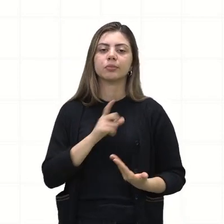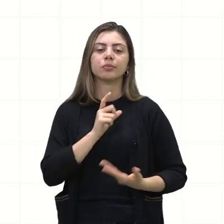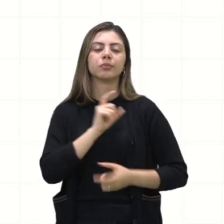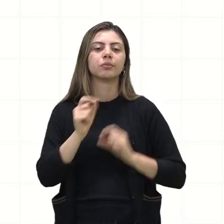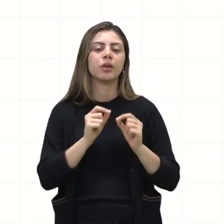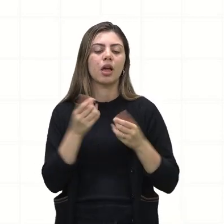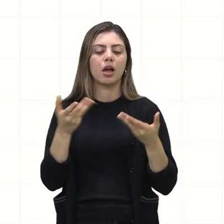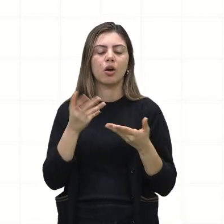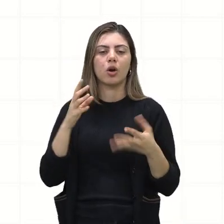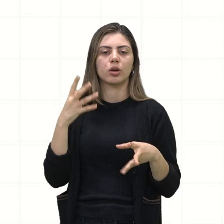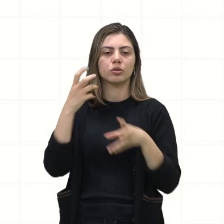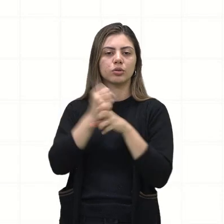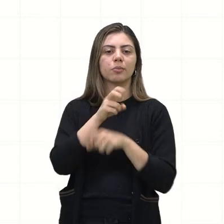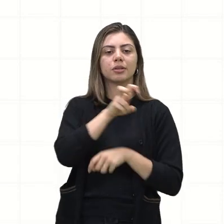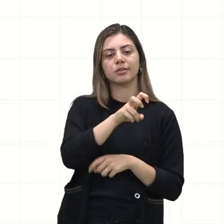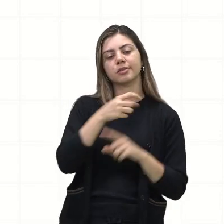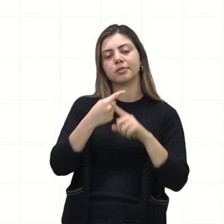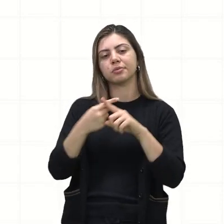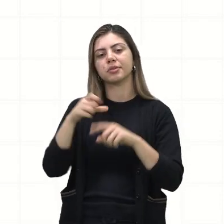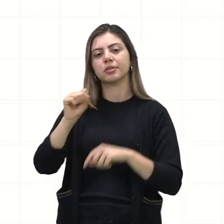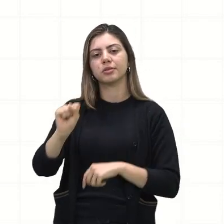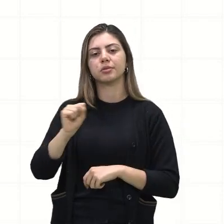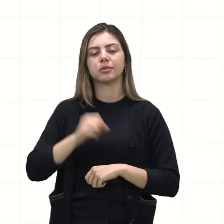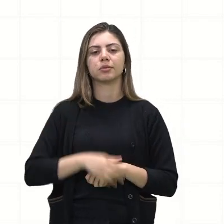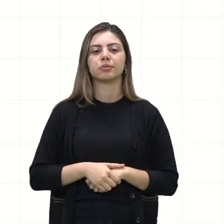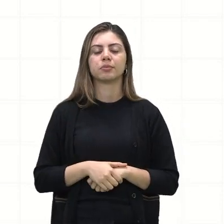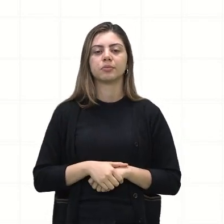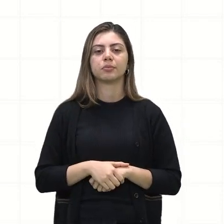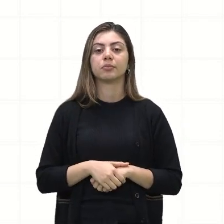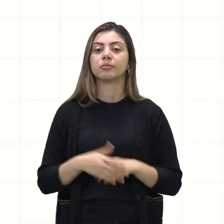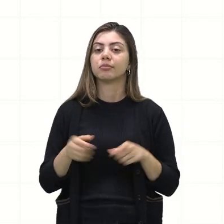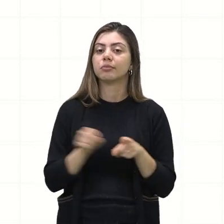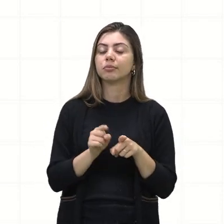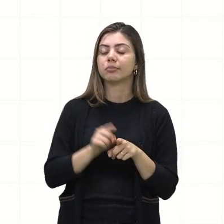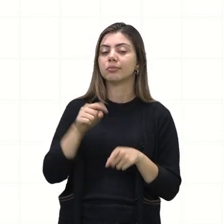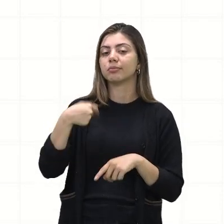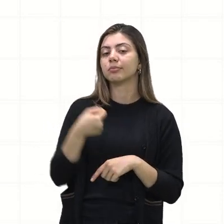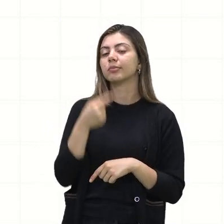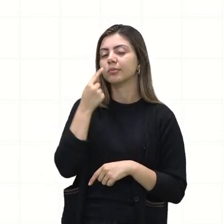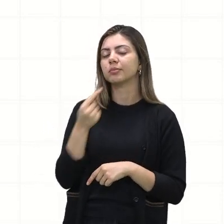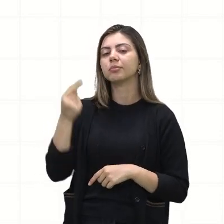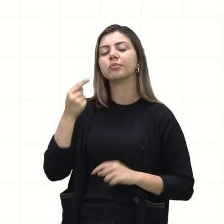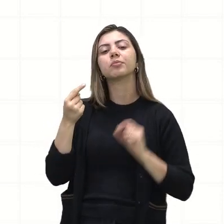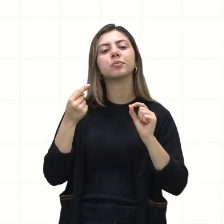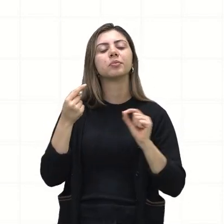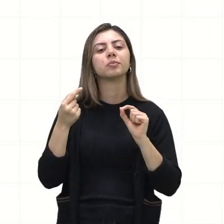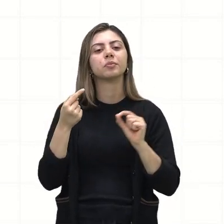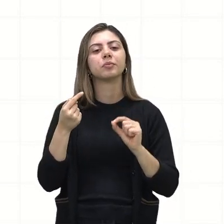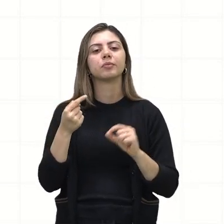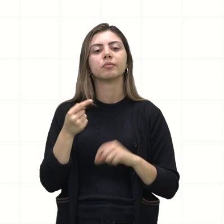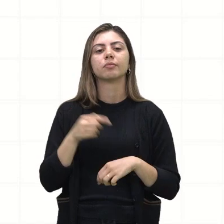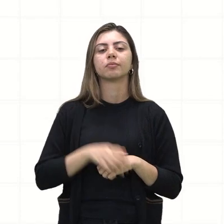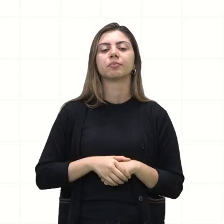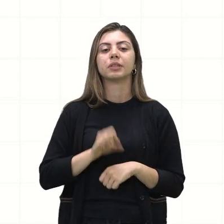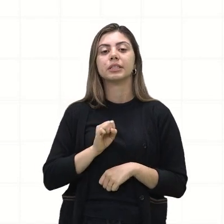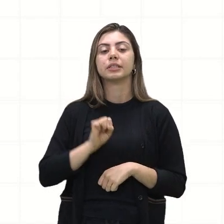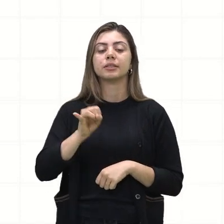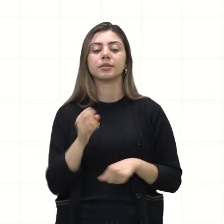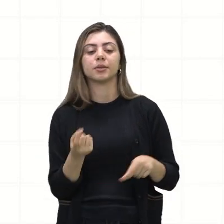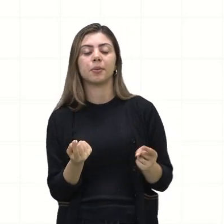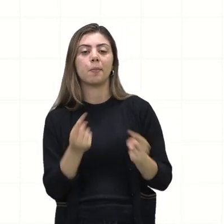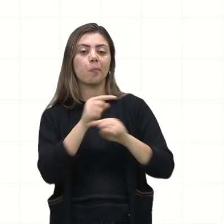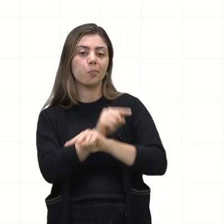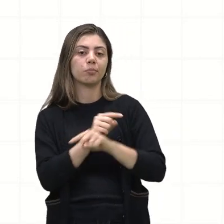Nós iremos somar 5 vezes o 8. E também vimos que se pegarmos então